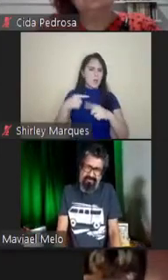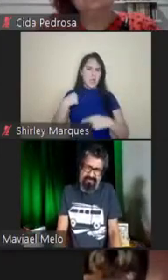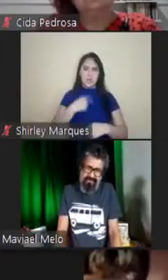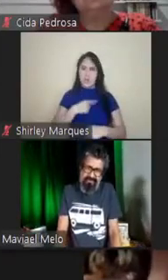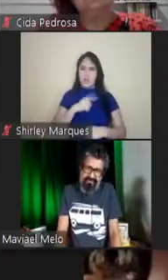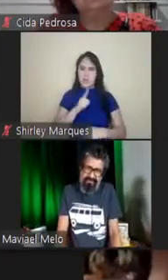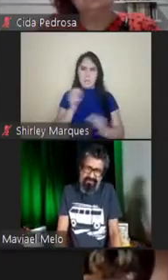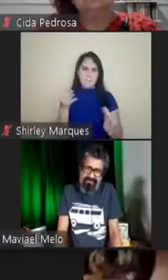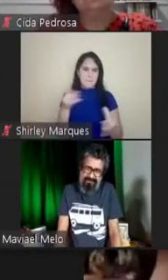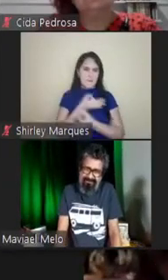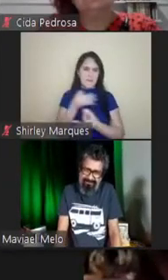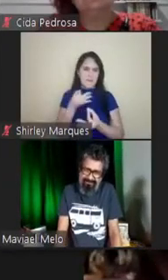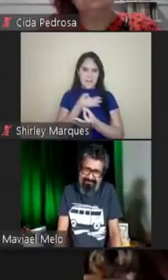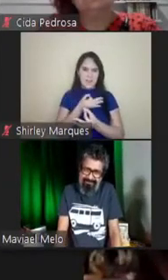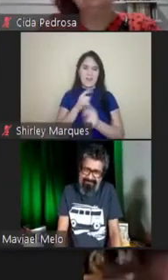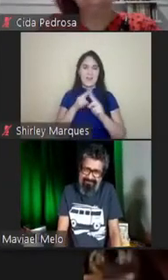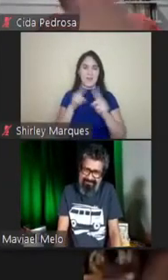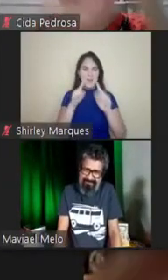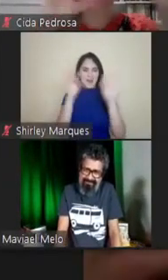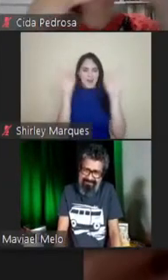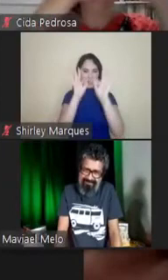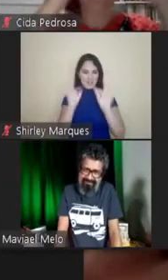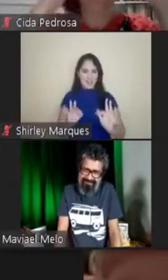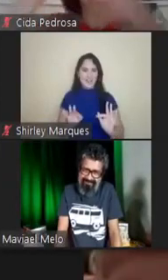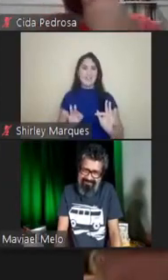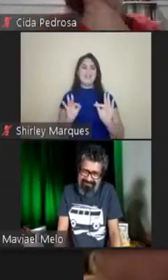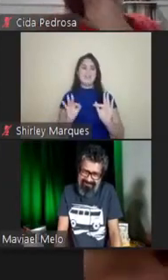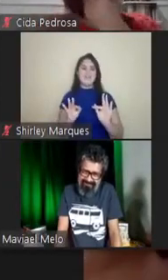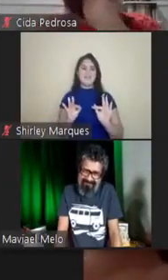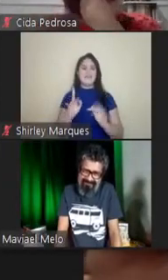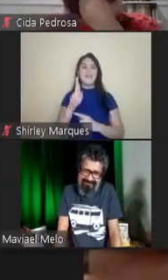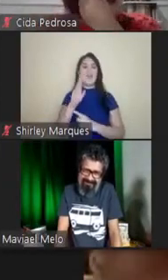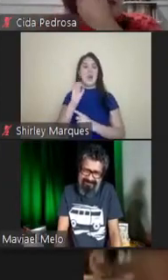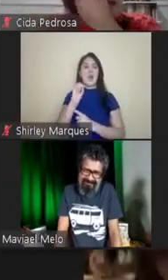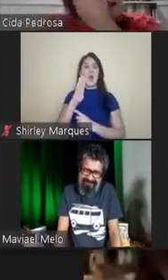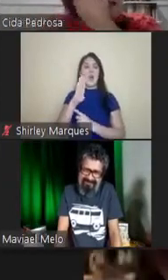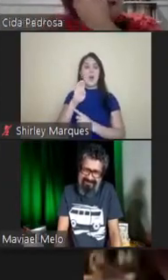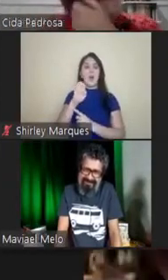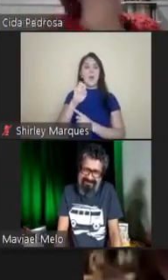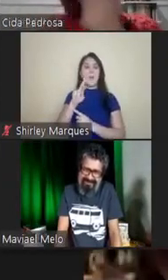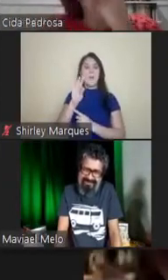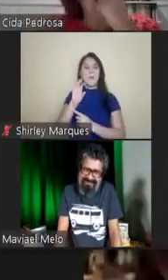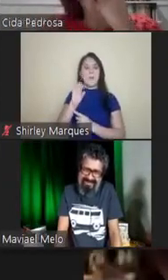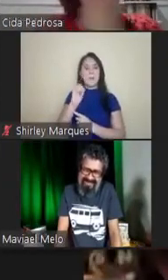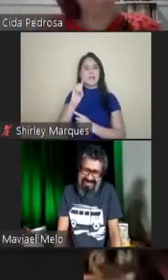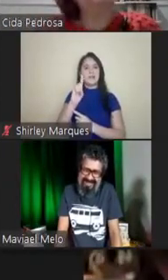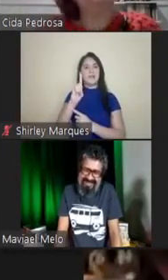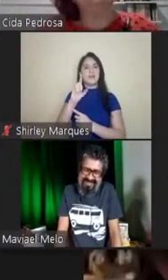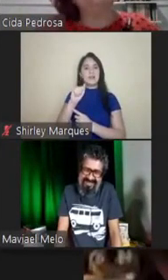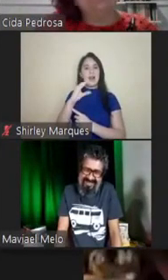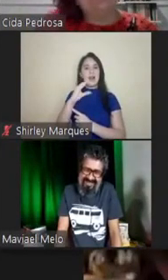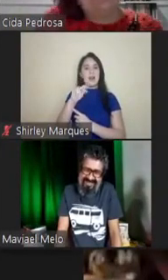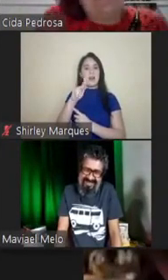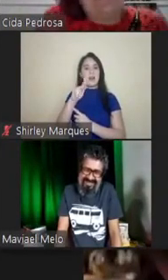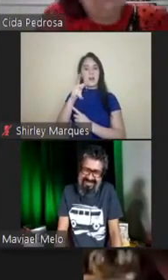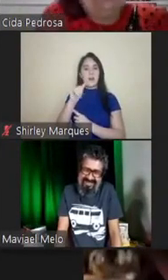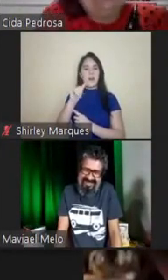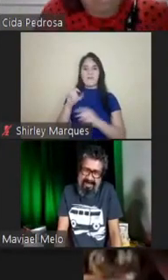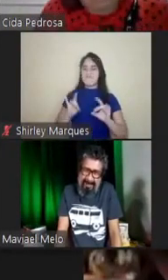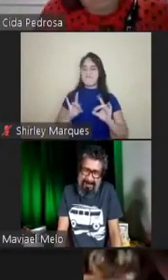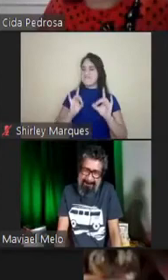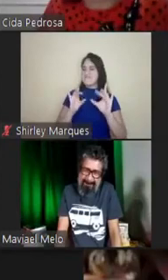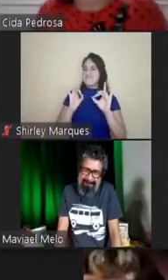mais felizes? Alberto da Cunha Melo, valiosíssimo! Maravilhoso, devo muito a esse